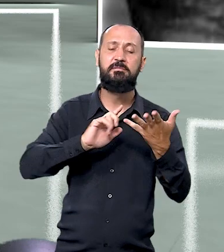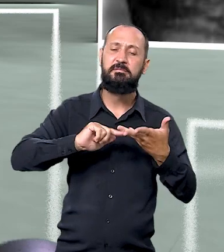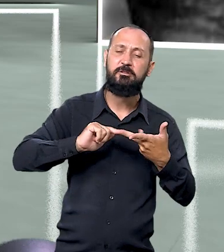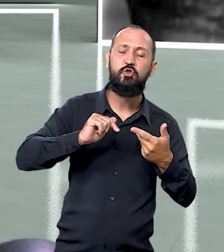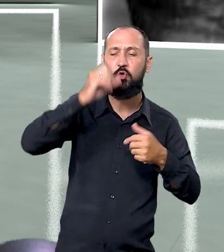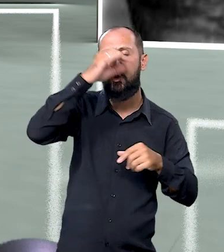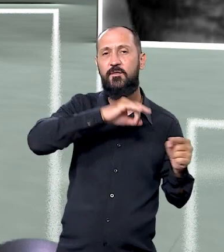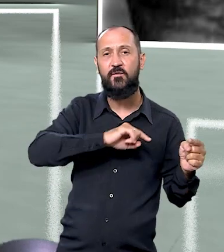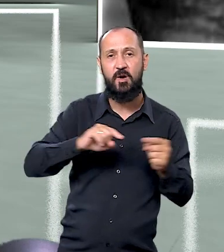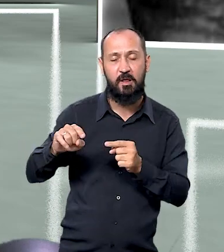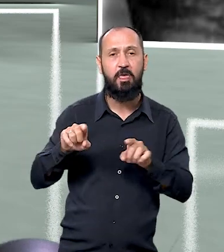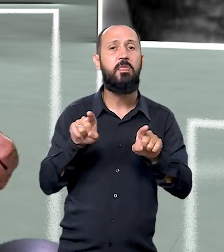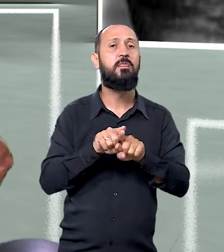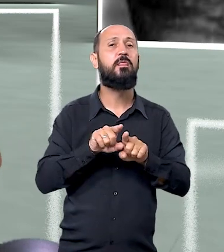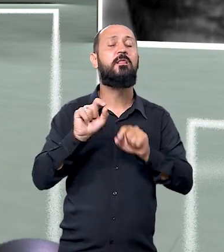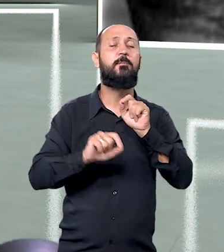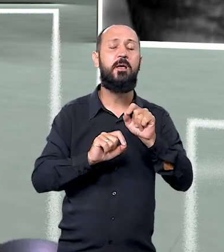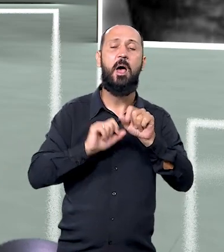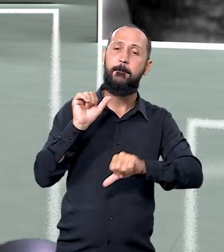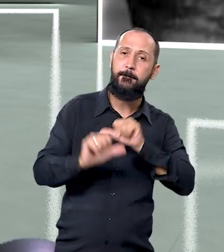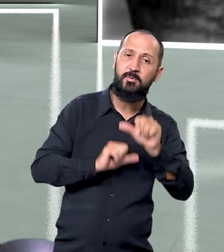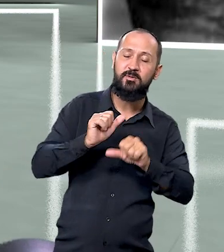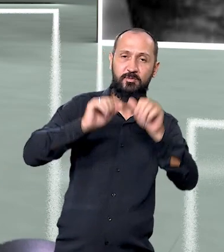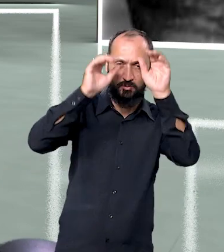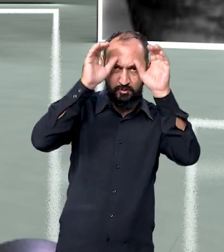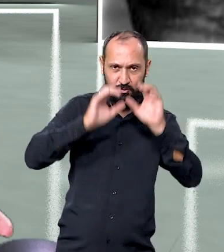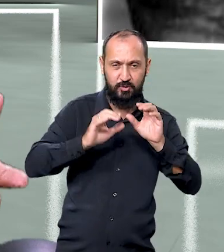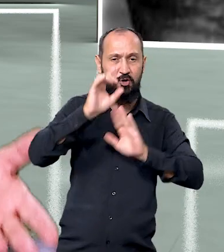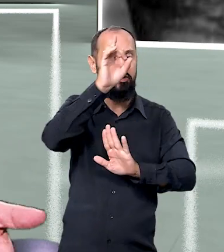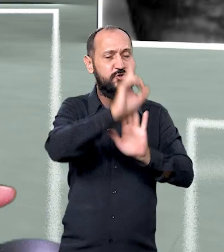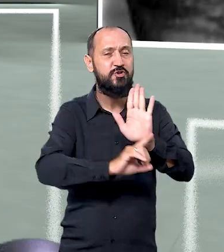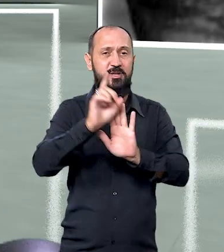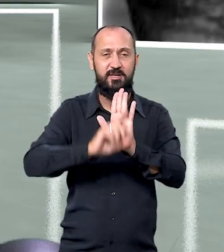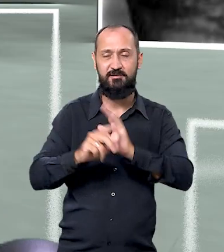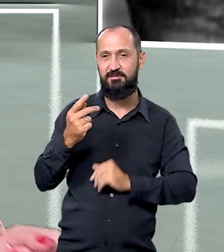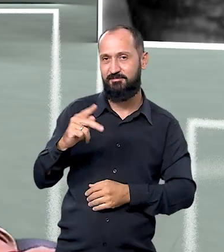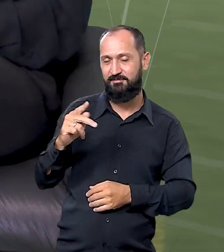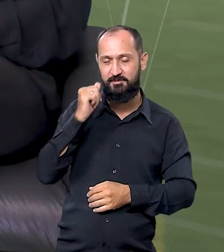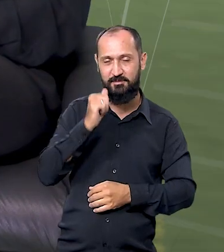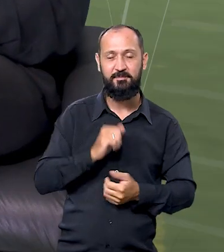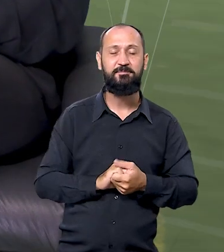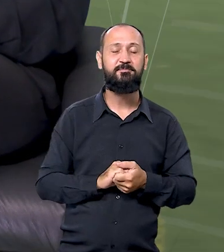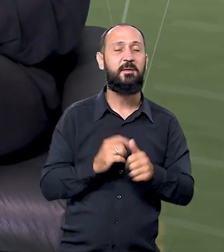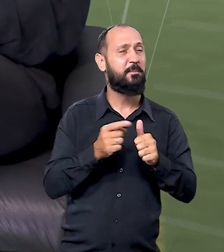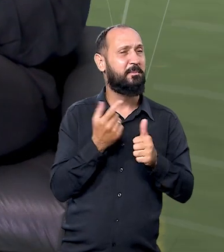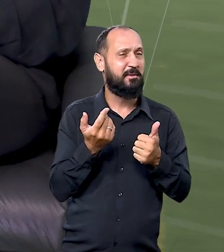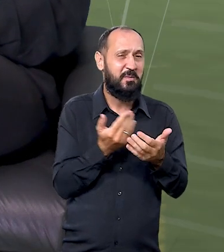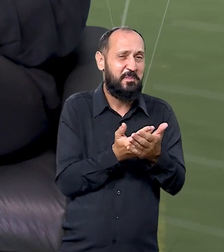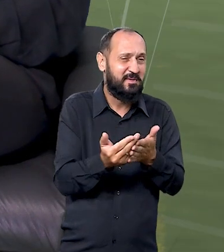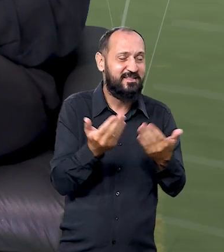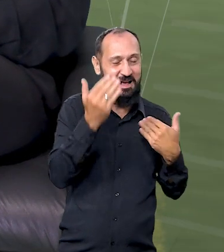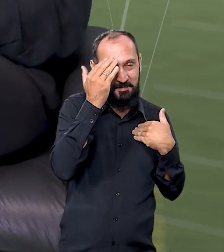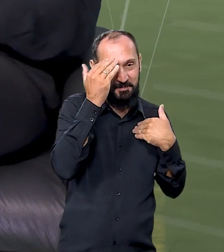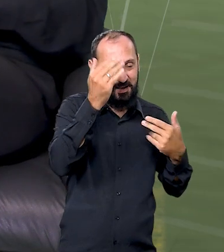a todas as formas de violência e na questão da efetivação realmente dos direitos e garantias das mulheres. Bom, primeiramente,